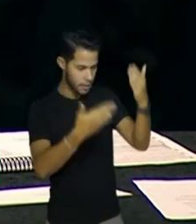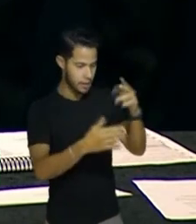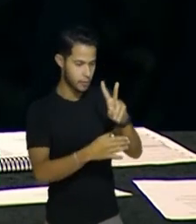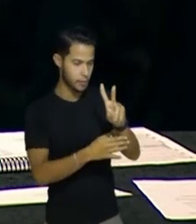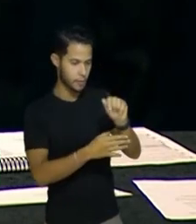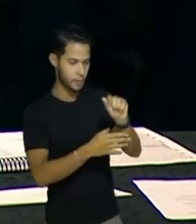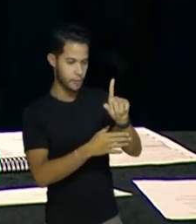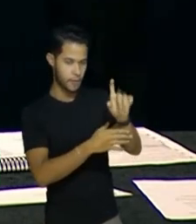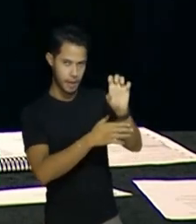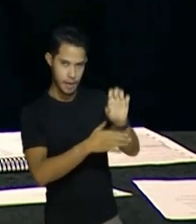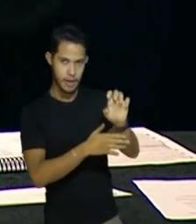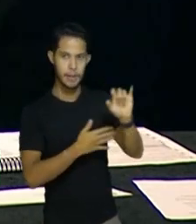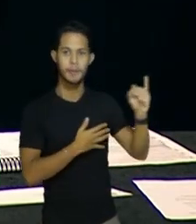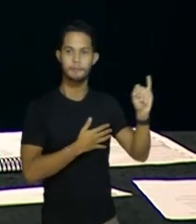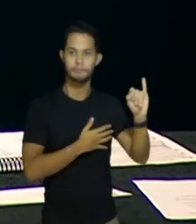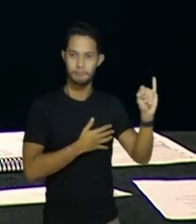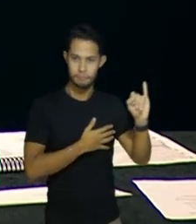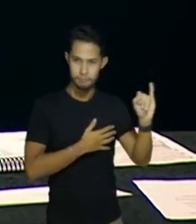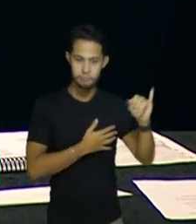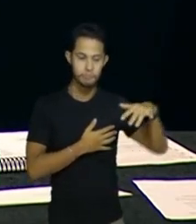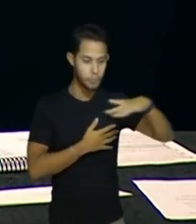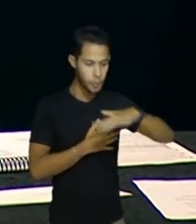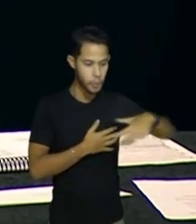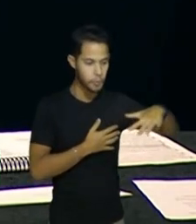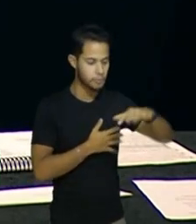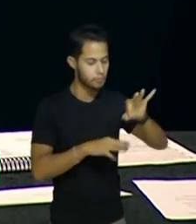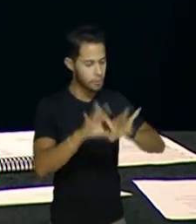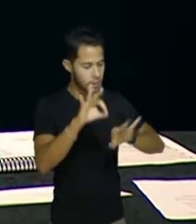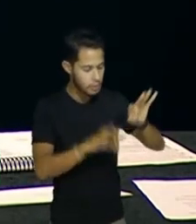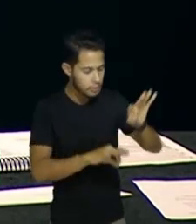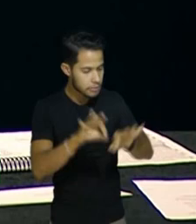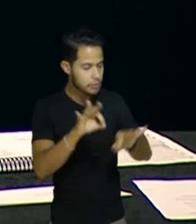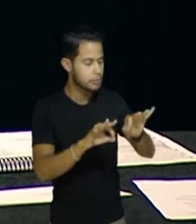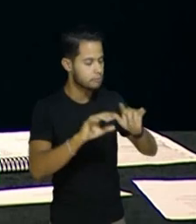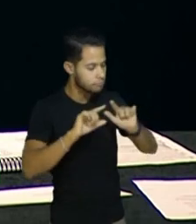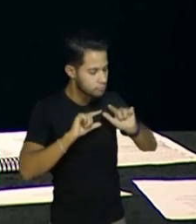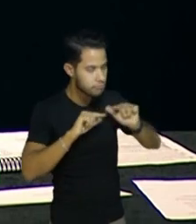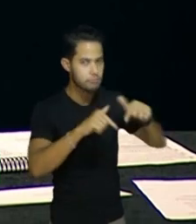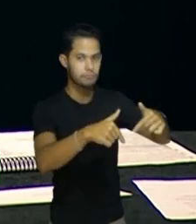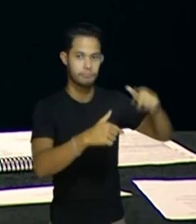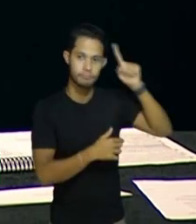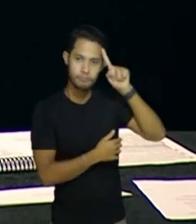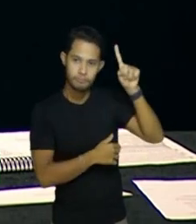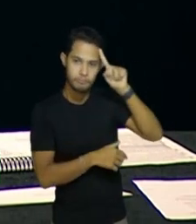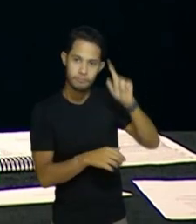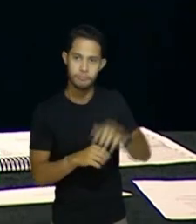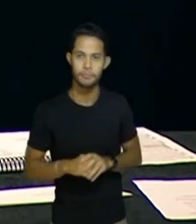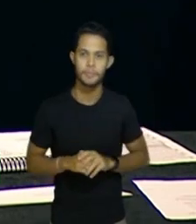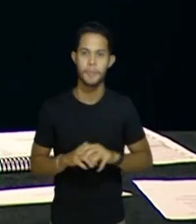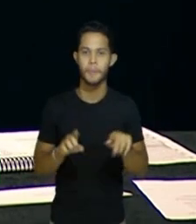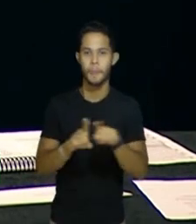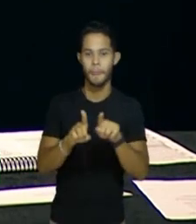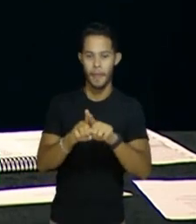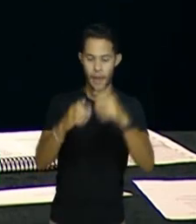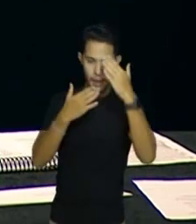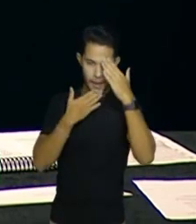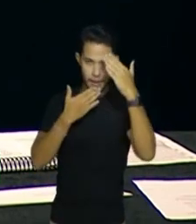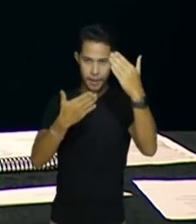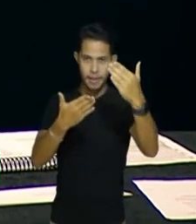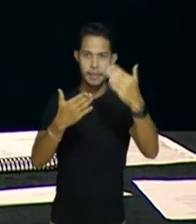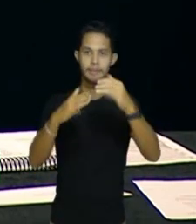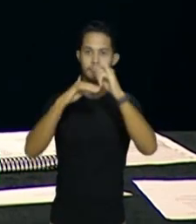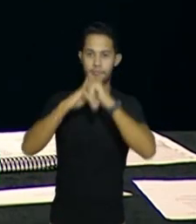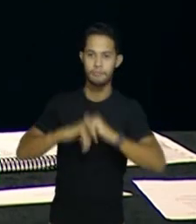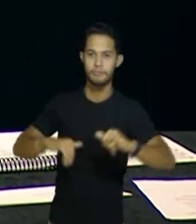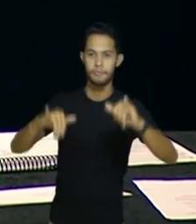mobilização e organização de todos esses dias. Agradecer a imprensa do